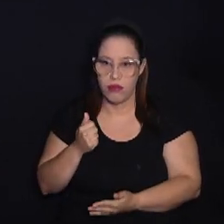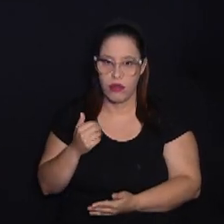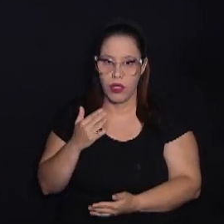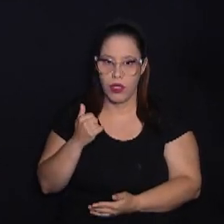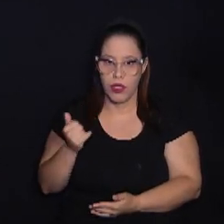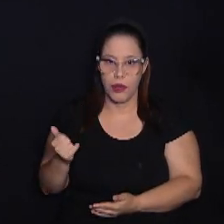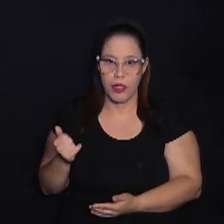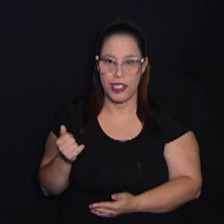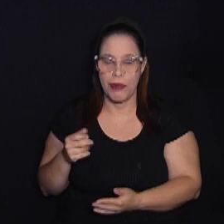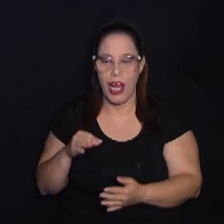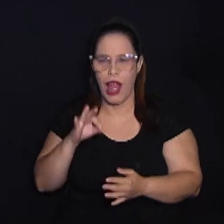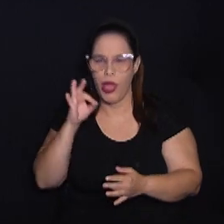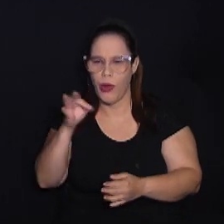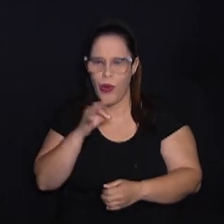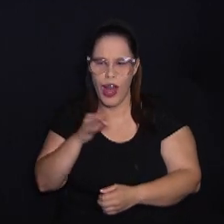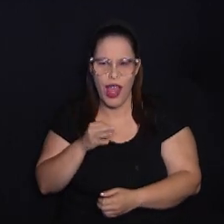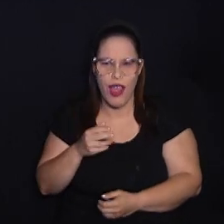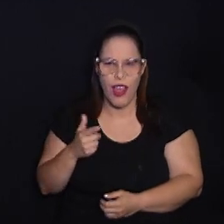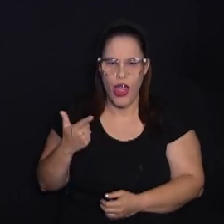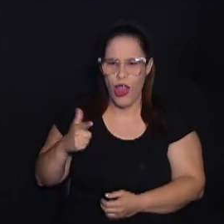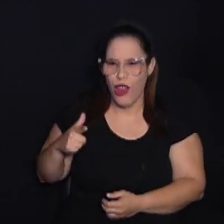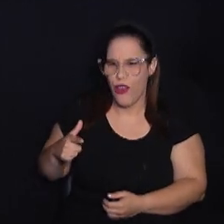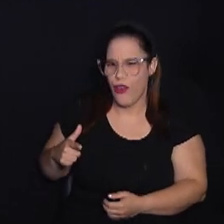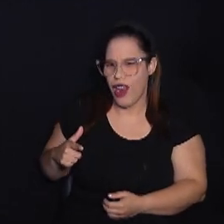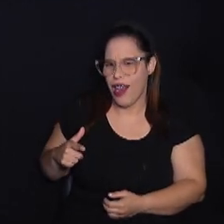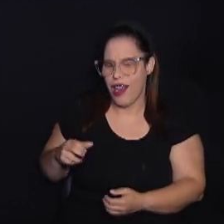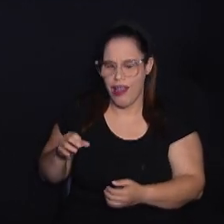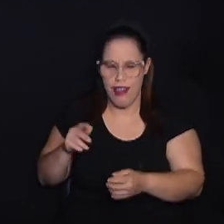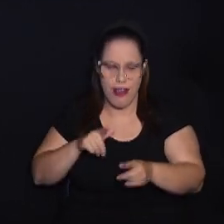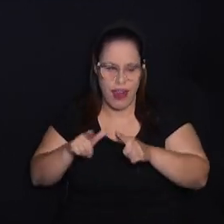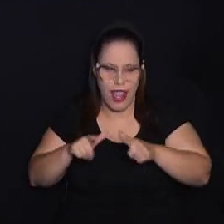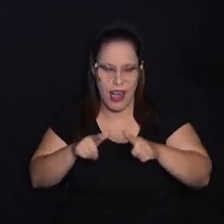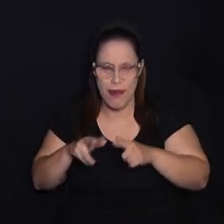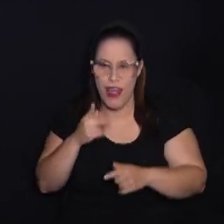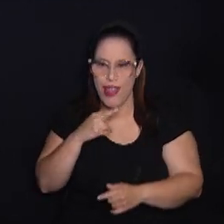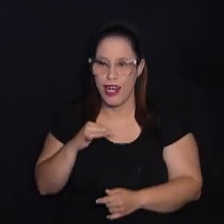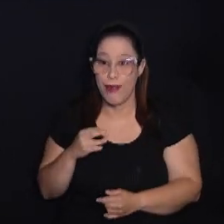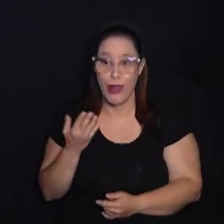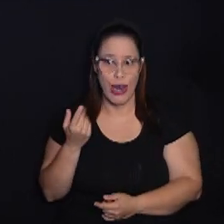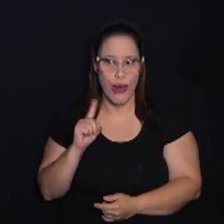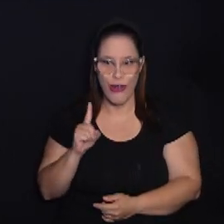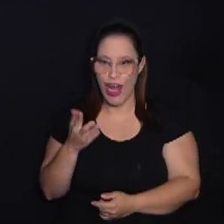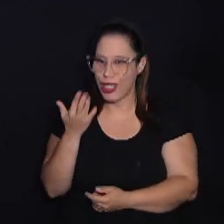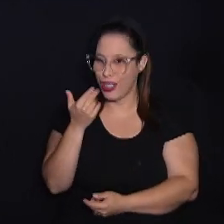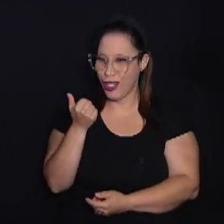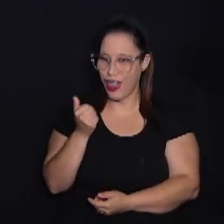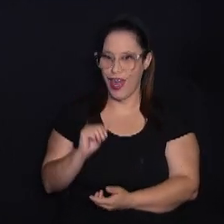oral e quem não falar nada sobre reclamatória trabalhista não vai jantar.